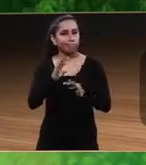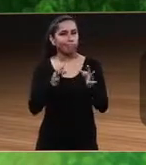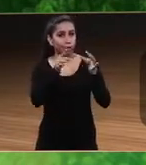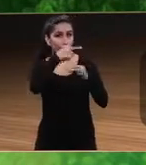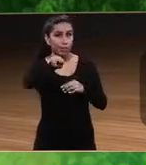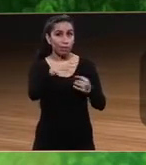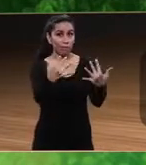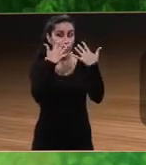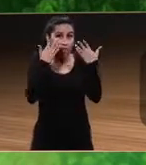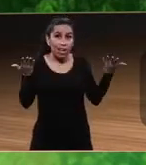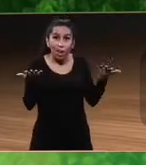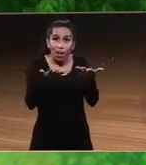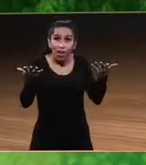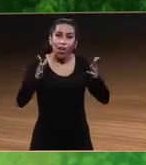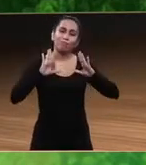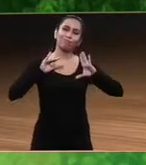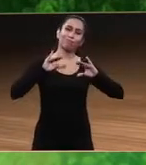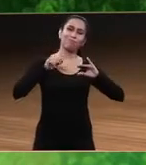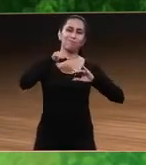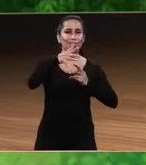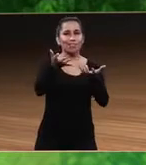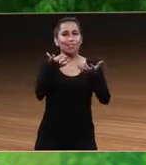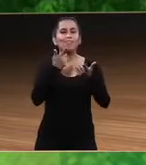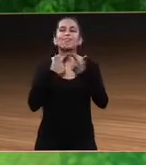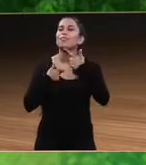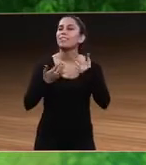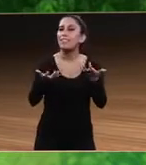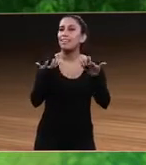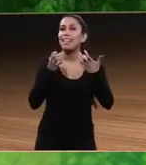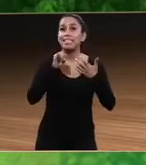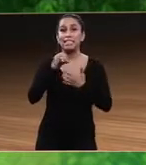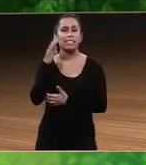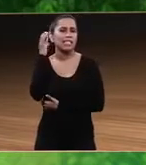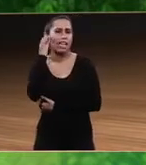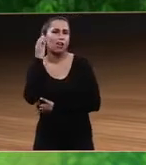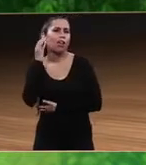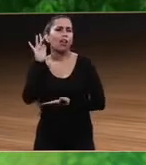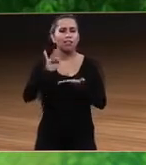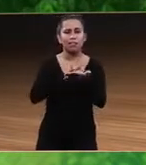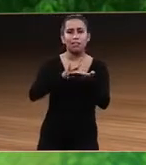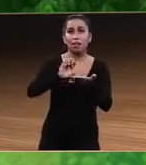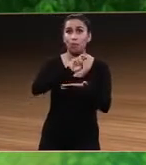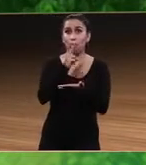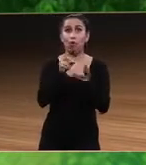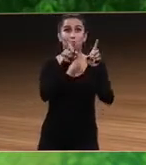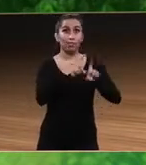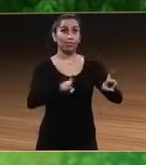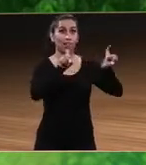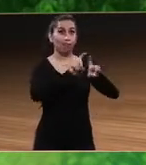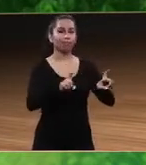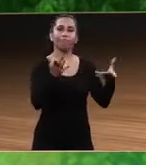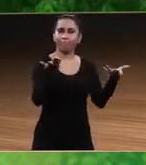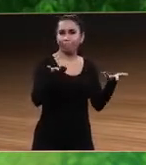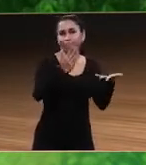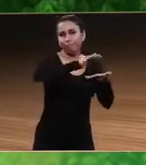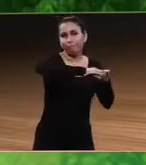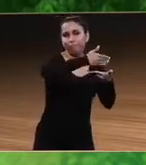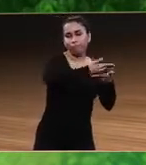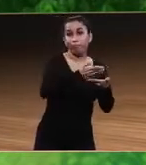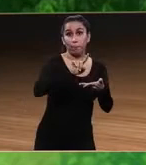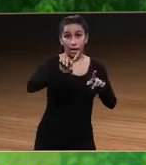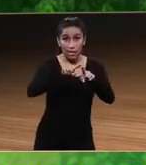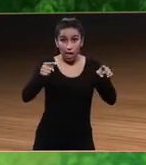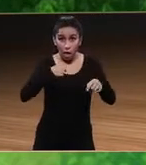assiste confortavelmente no lugar que você quiser, pelo celular, tablet ou computador, mas estou neste momento na